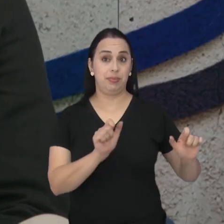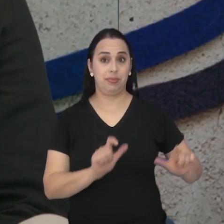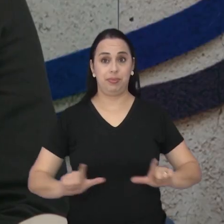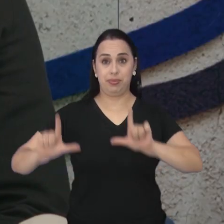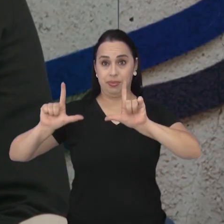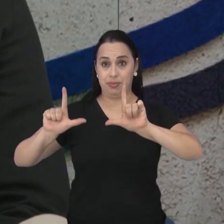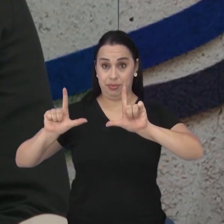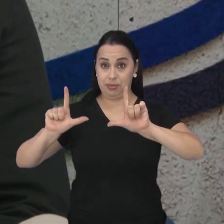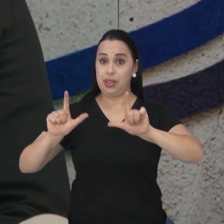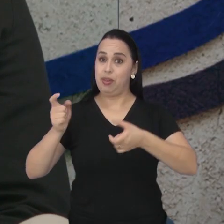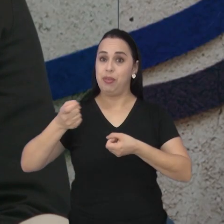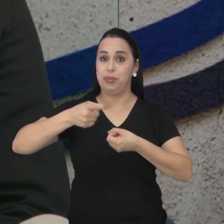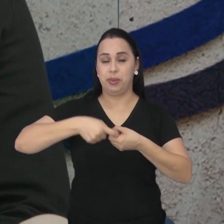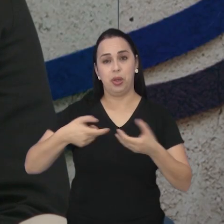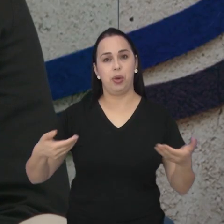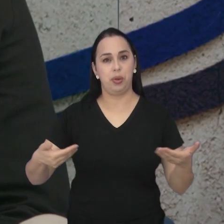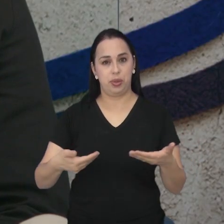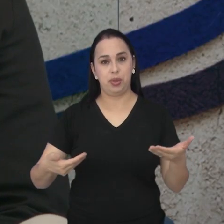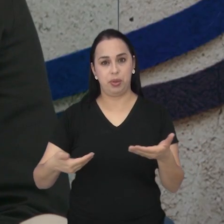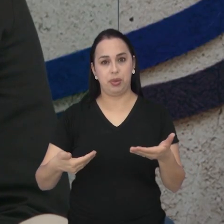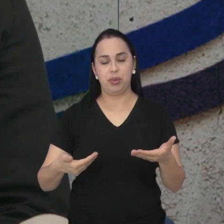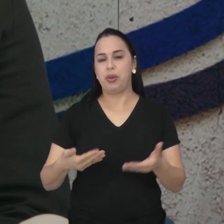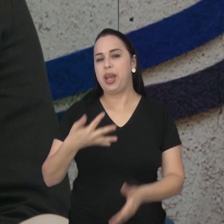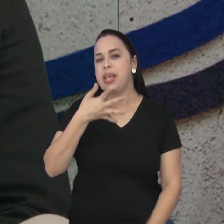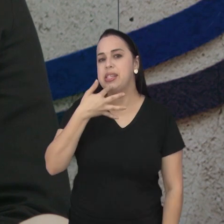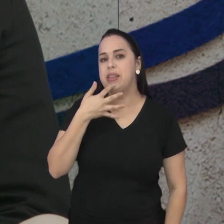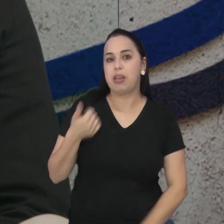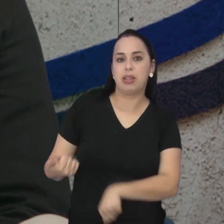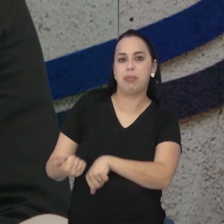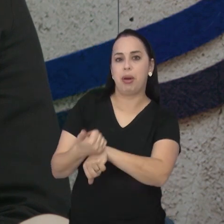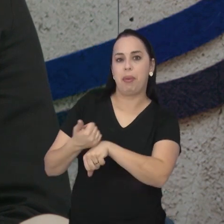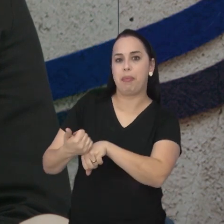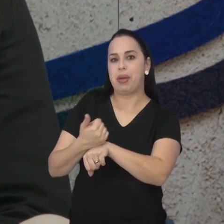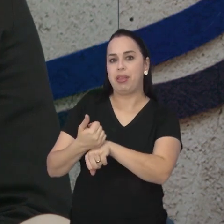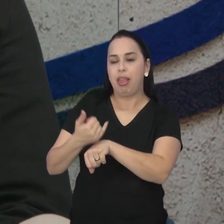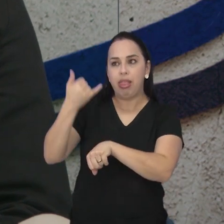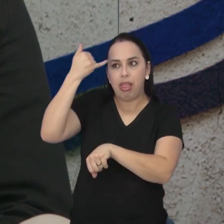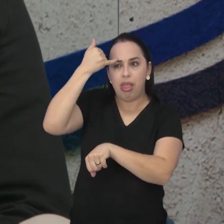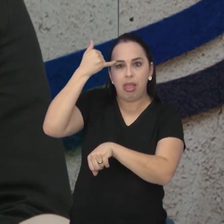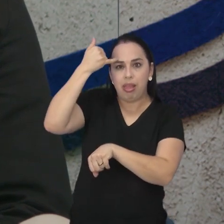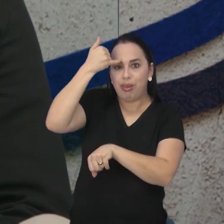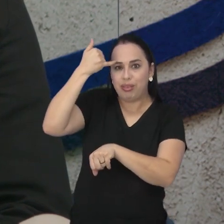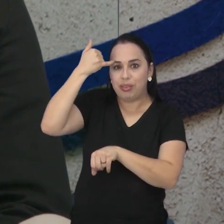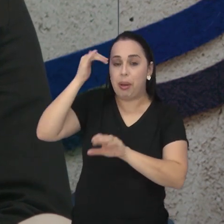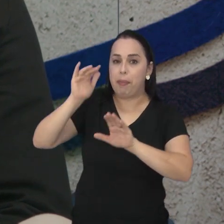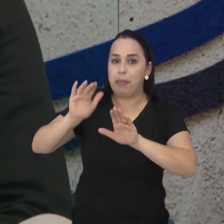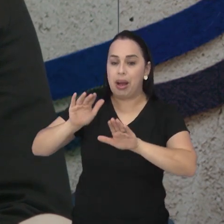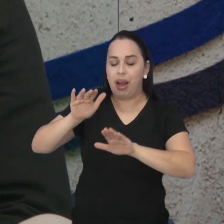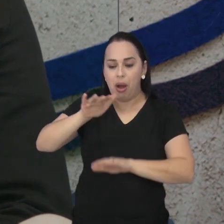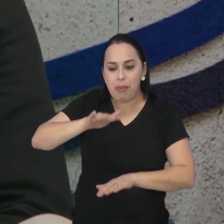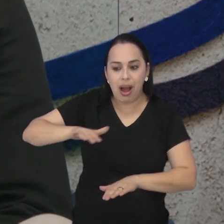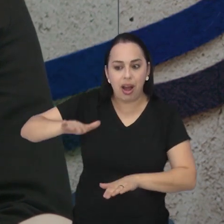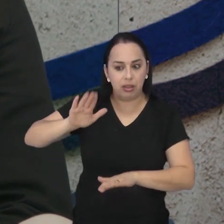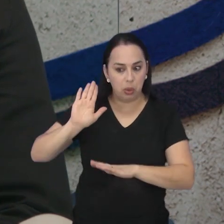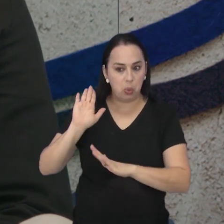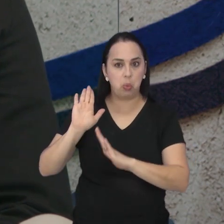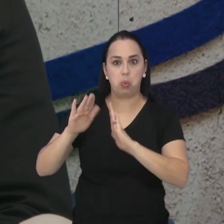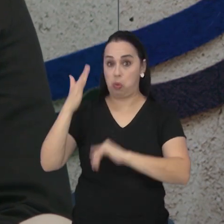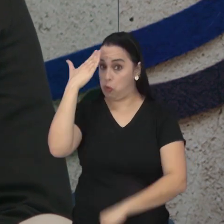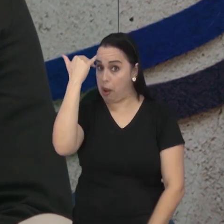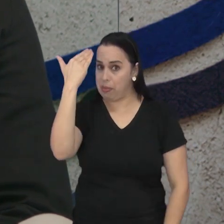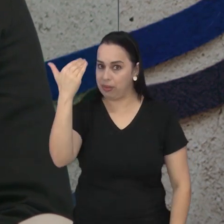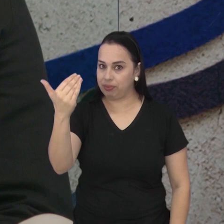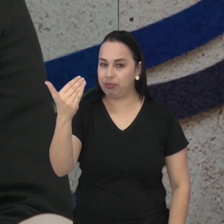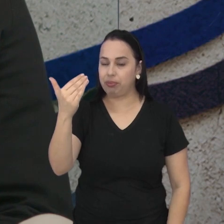De volta com a Estação Mercado de hoje, hoje conhecendo mais sobre a carreira da micropigmentação, uma área que está super em